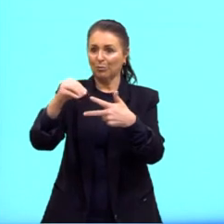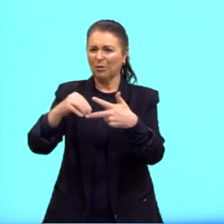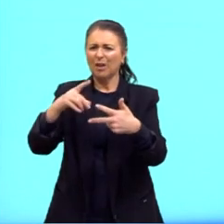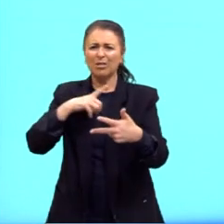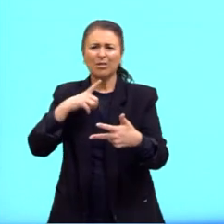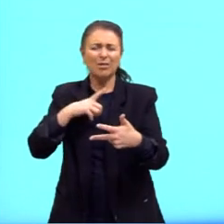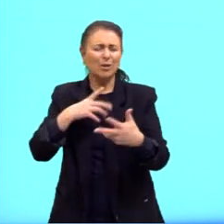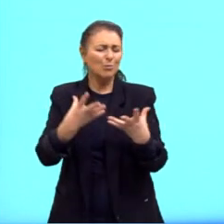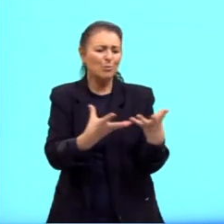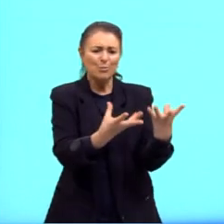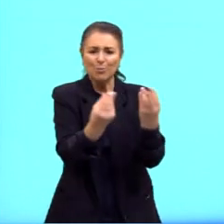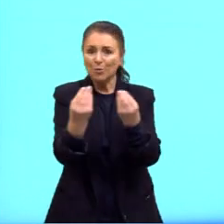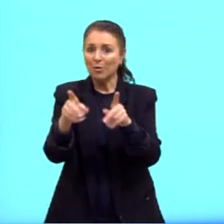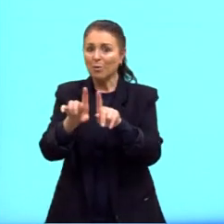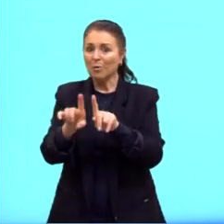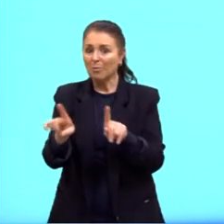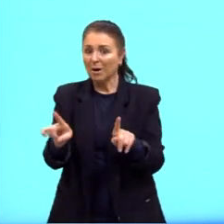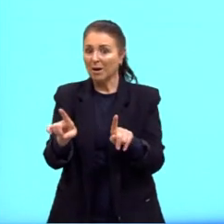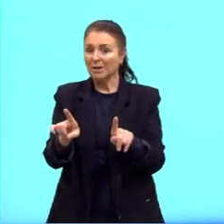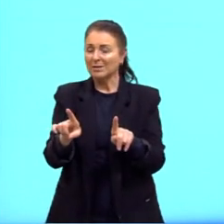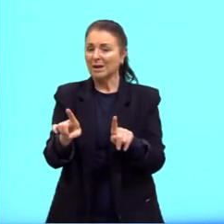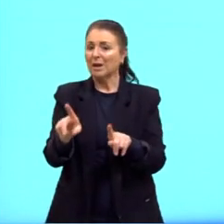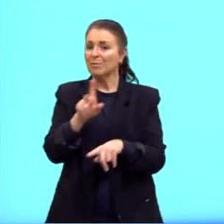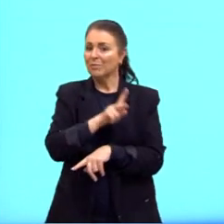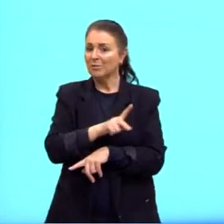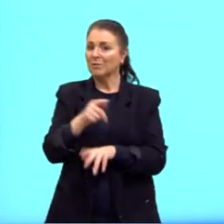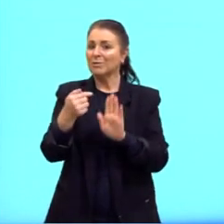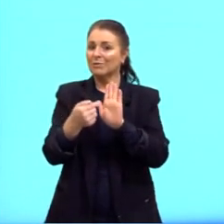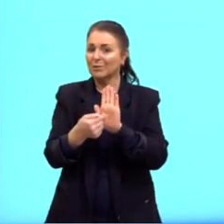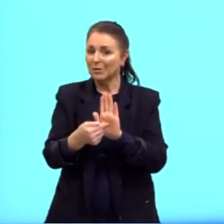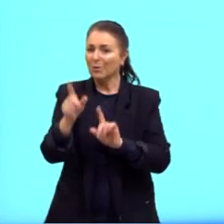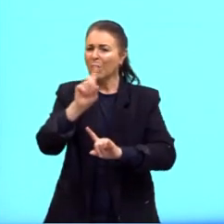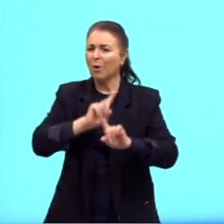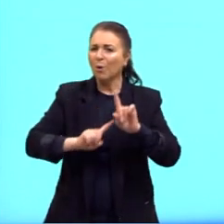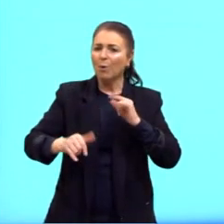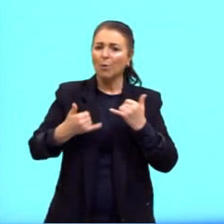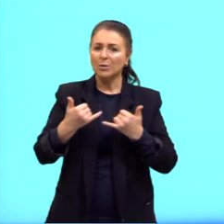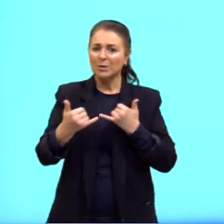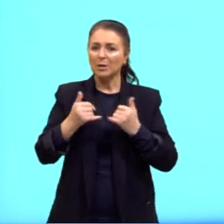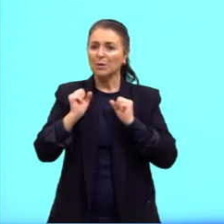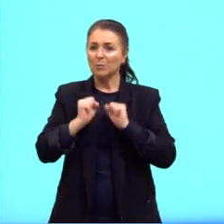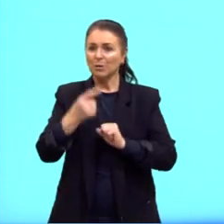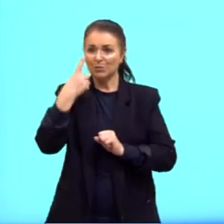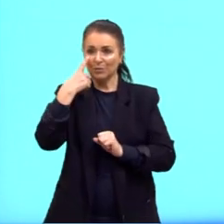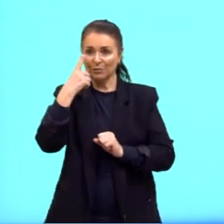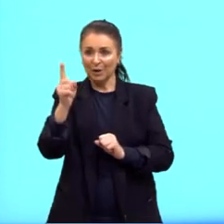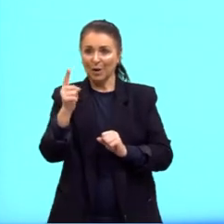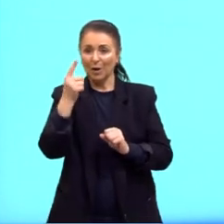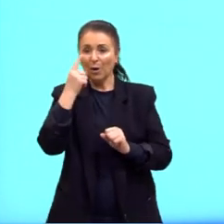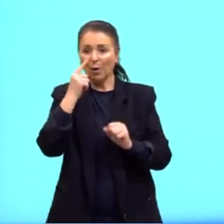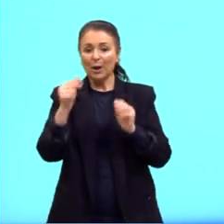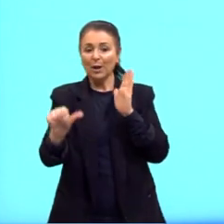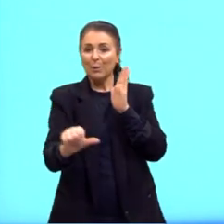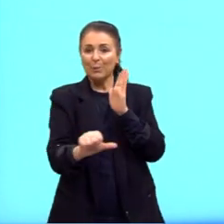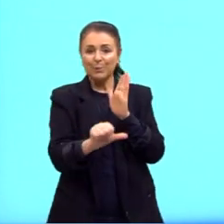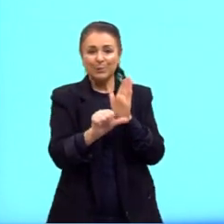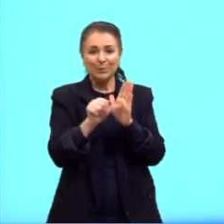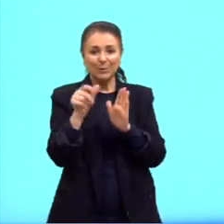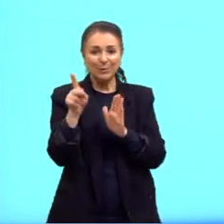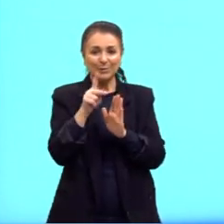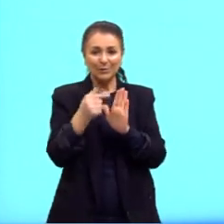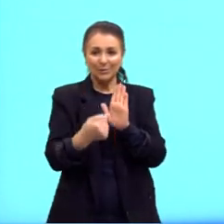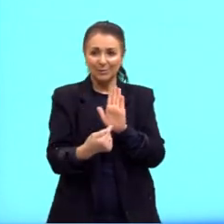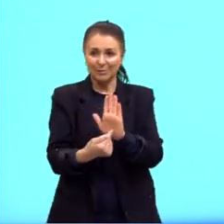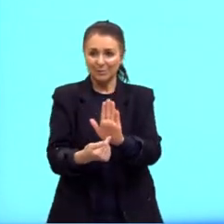muitos mais fáceis aqui São só alguns exemplos que a gente pode verificar né Então olha só esse primeiro circuito